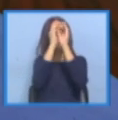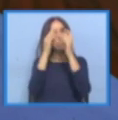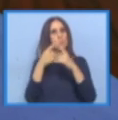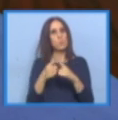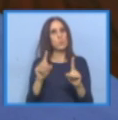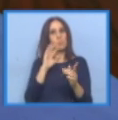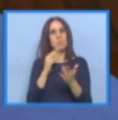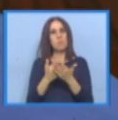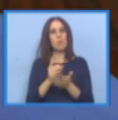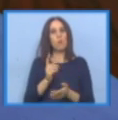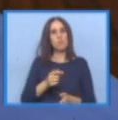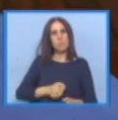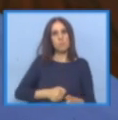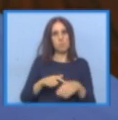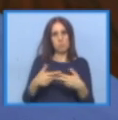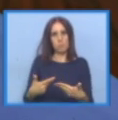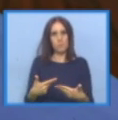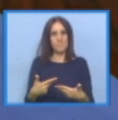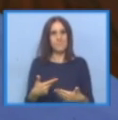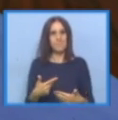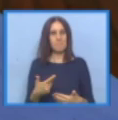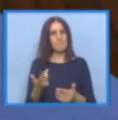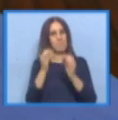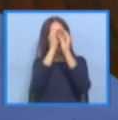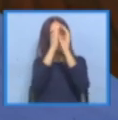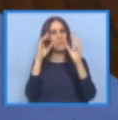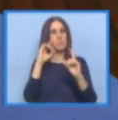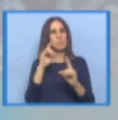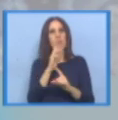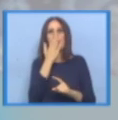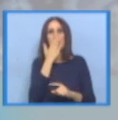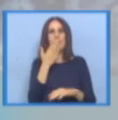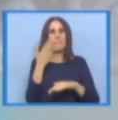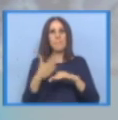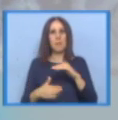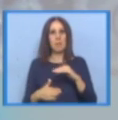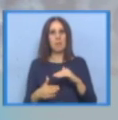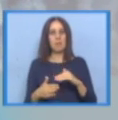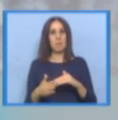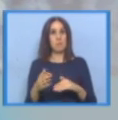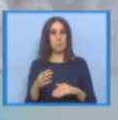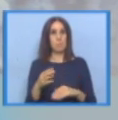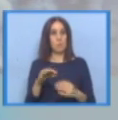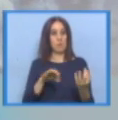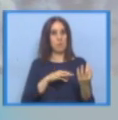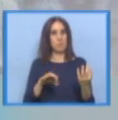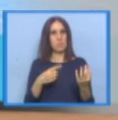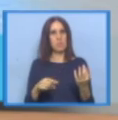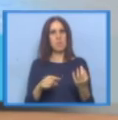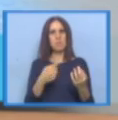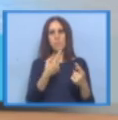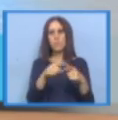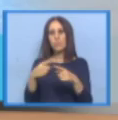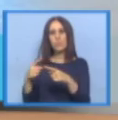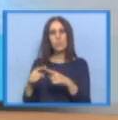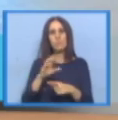que é o catolicismo de hoje. Dando uma imagem musical, é como se de repente começasse a ver numa orquestra um conjunto de instrumentos